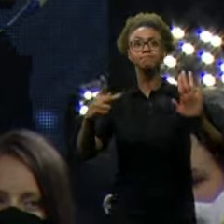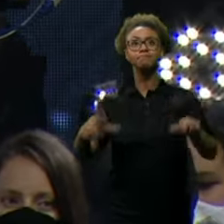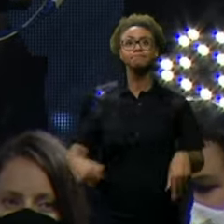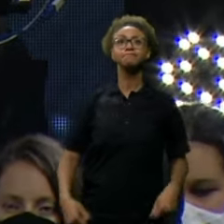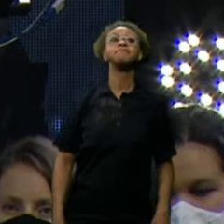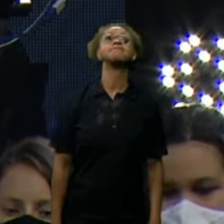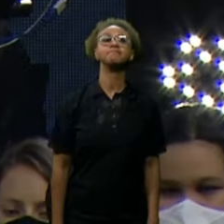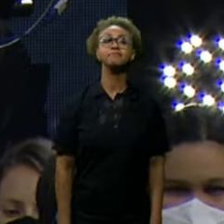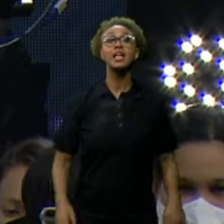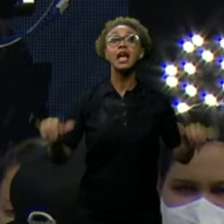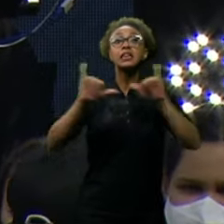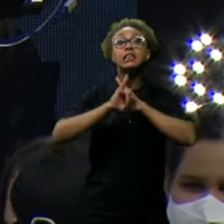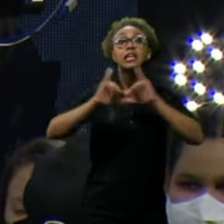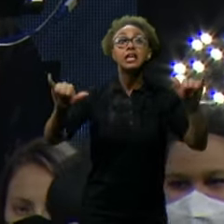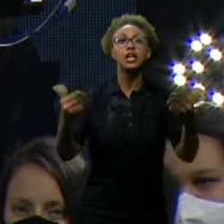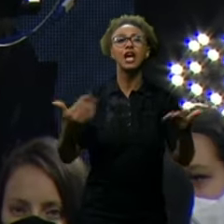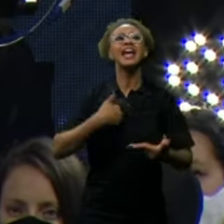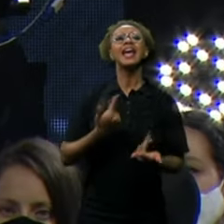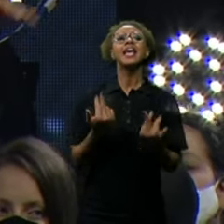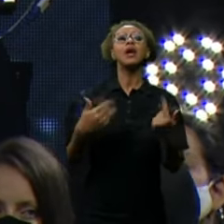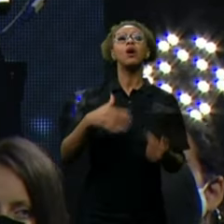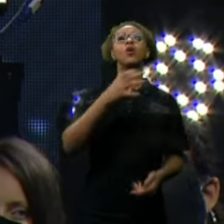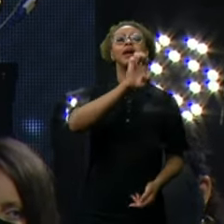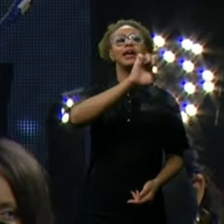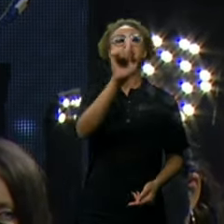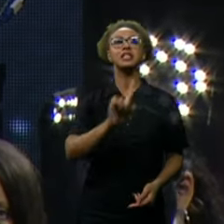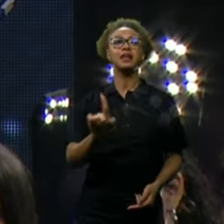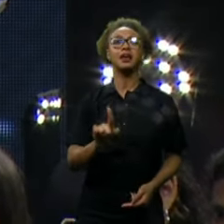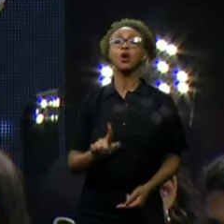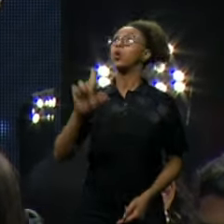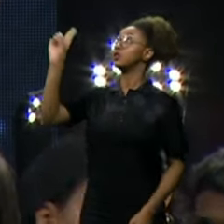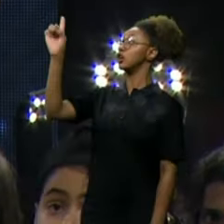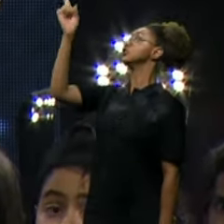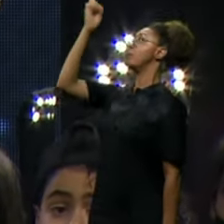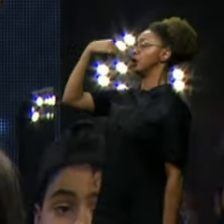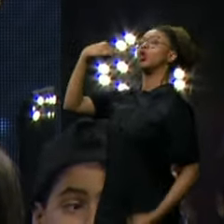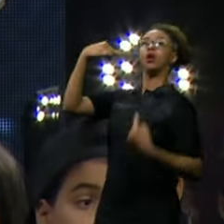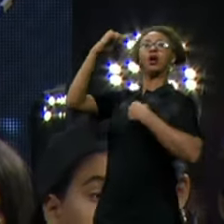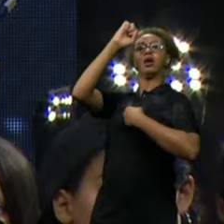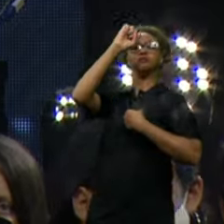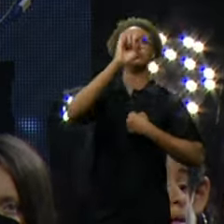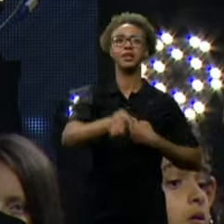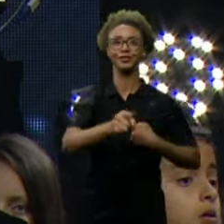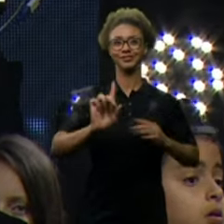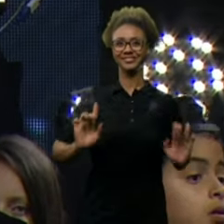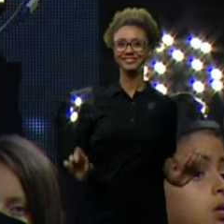estou declarando tô aqui comecei Kiel como o senhor me deu ordem